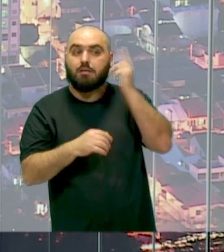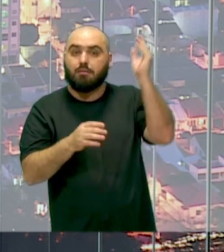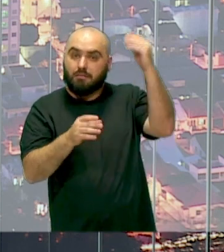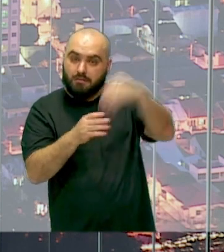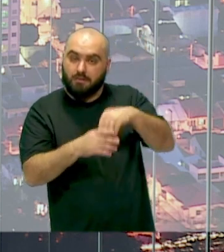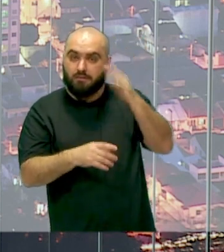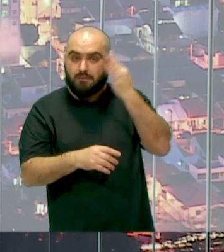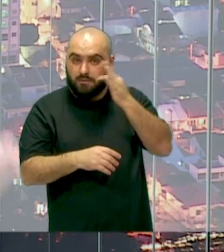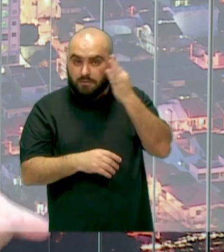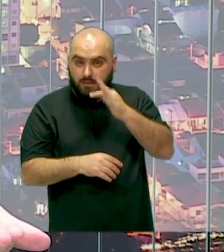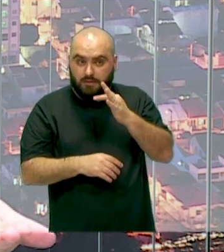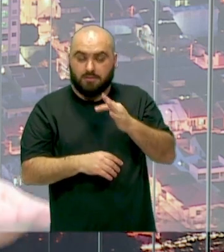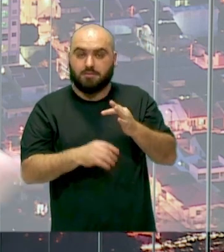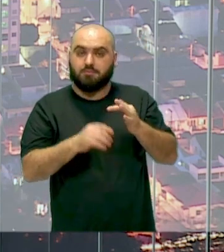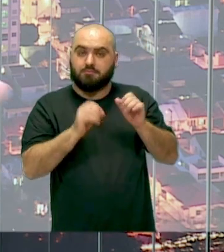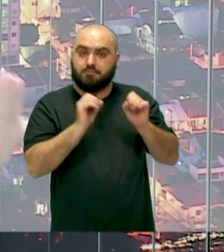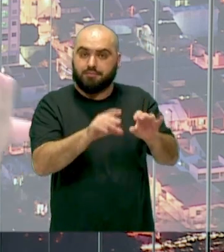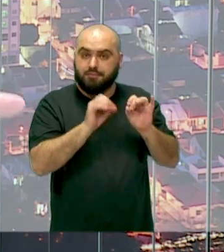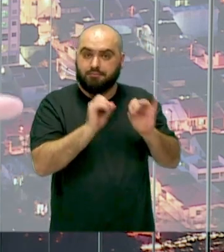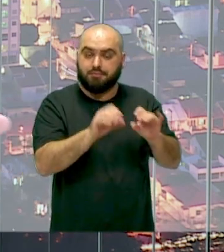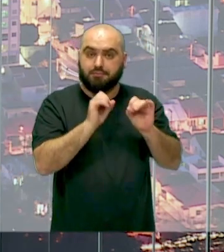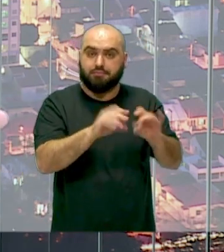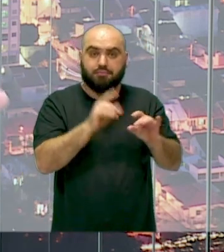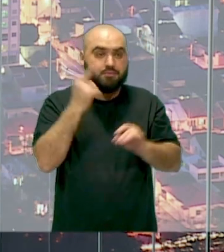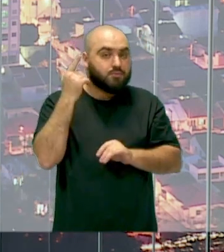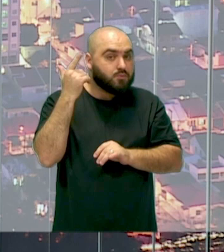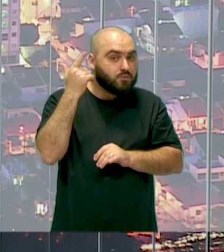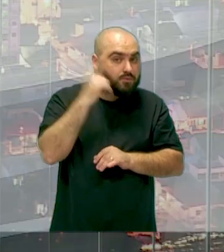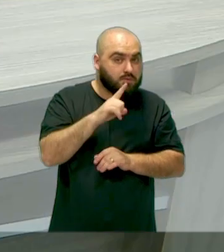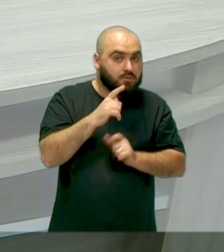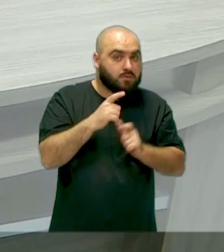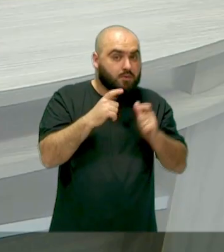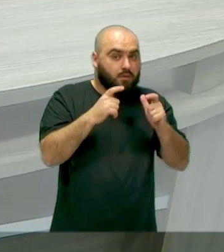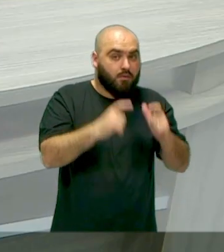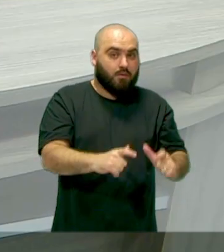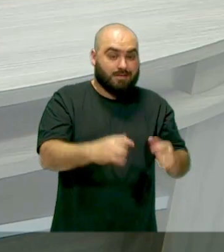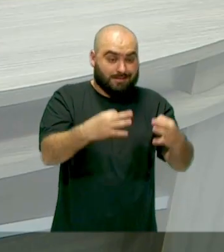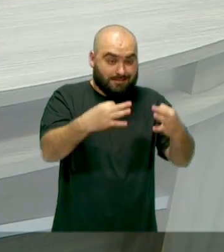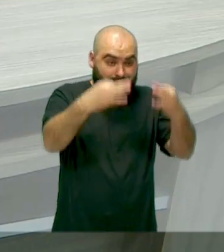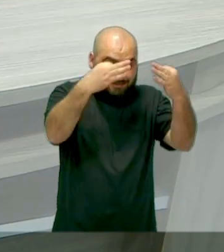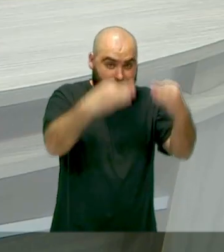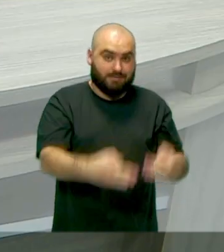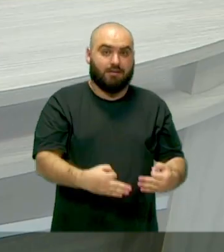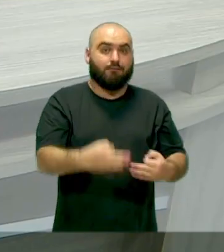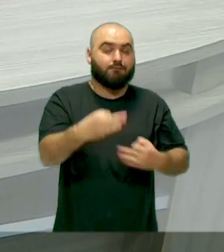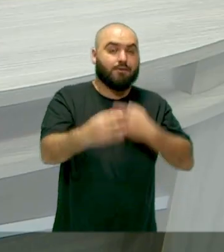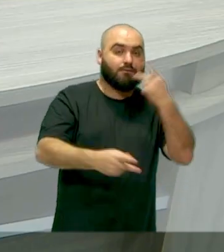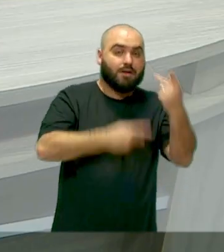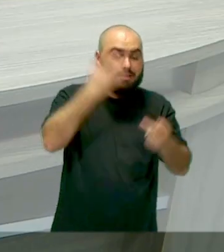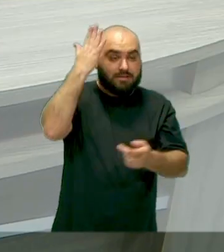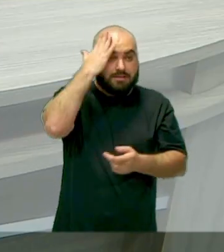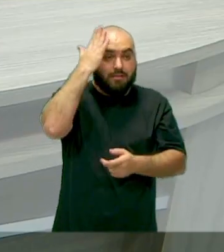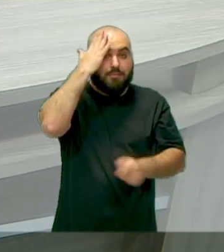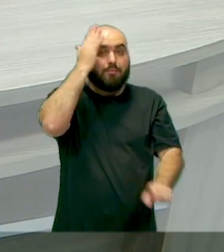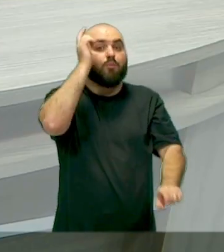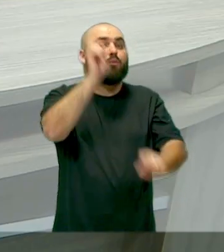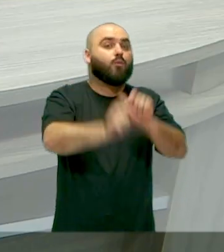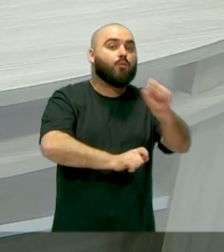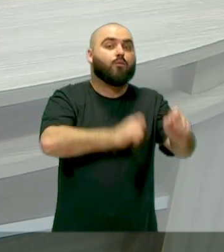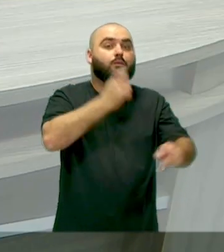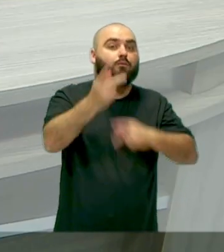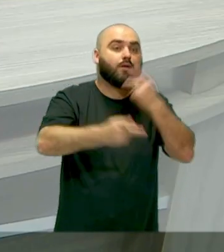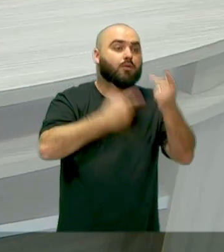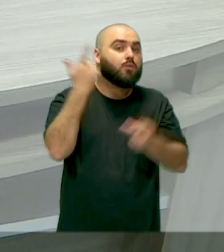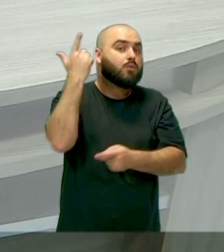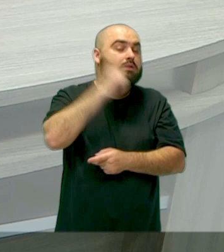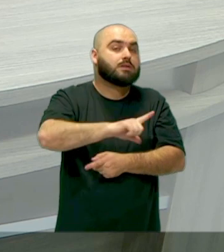universidade, para que tenha um local correto de fala, de saber o que está falando, para poder passar esse